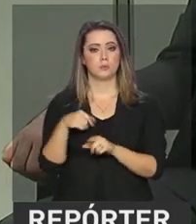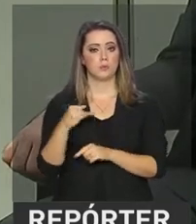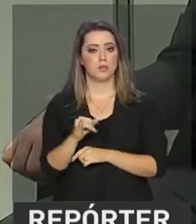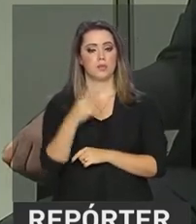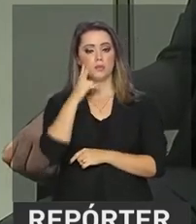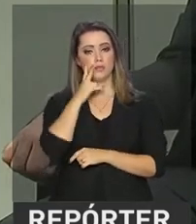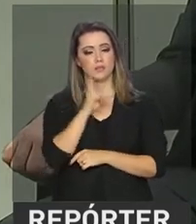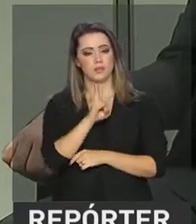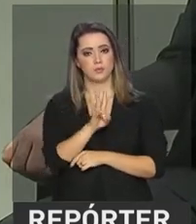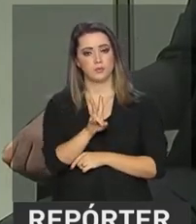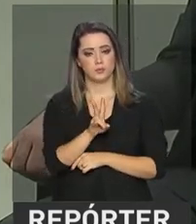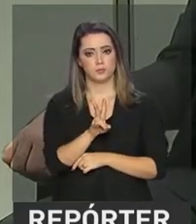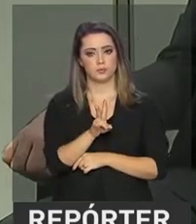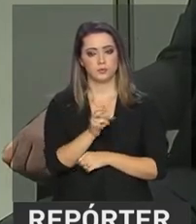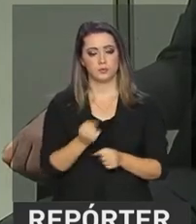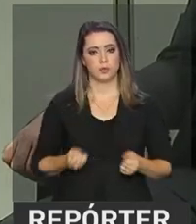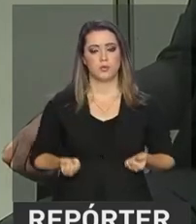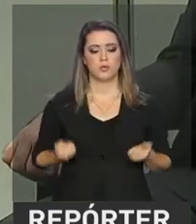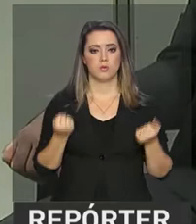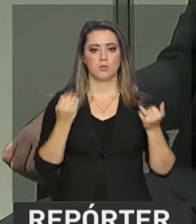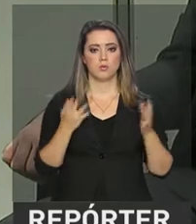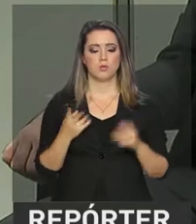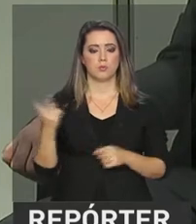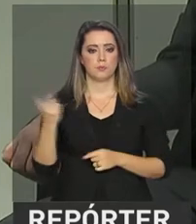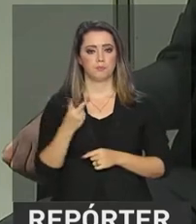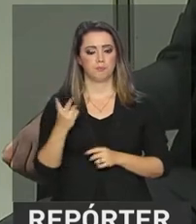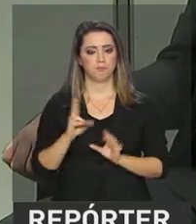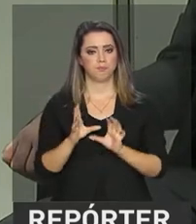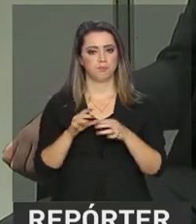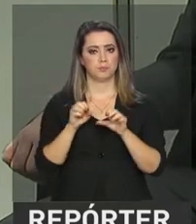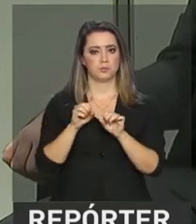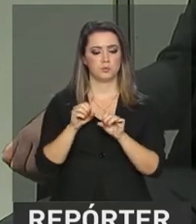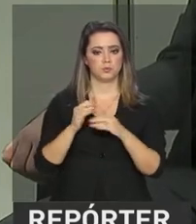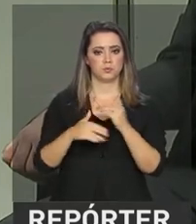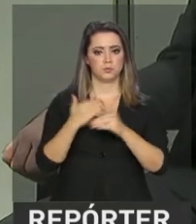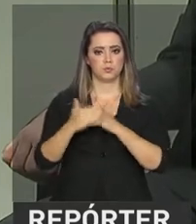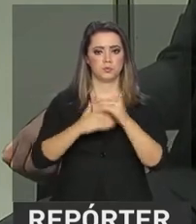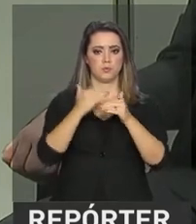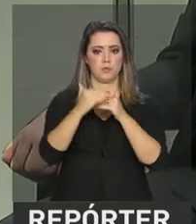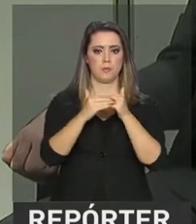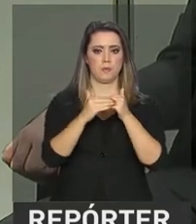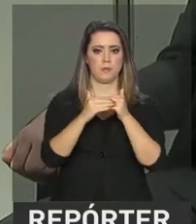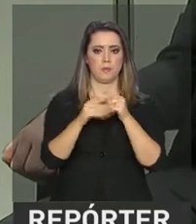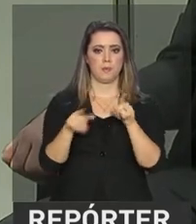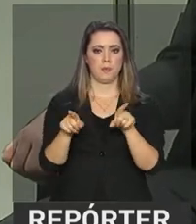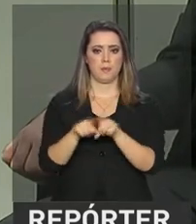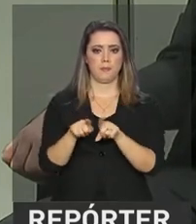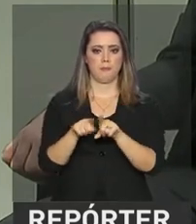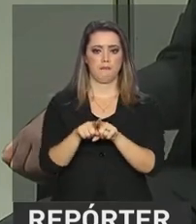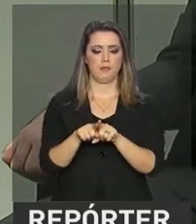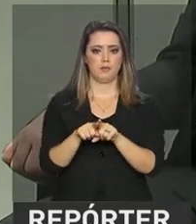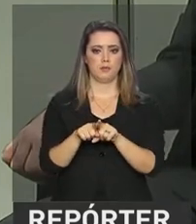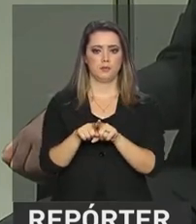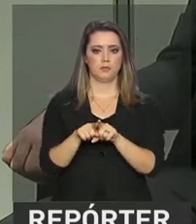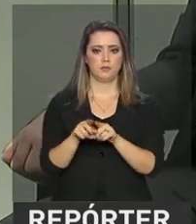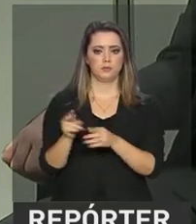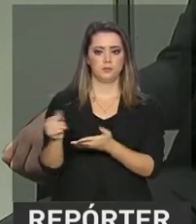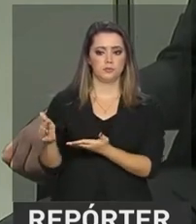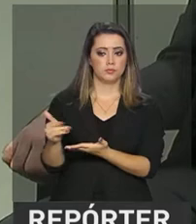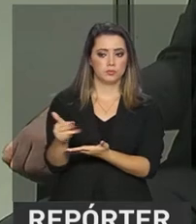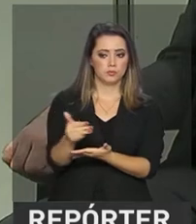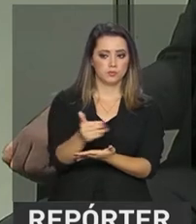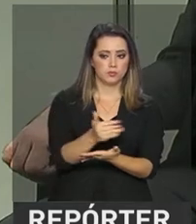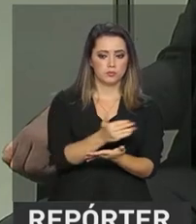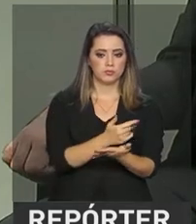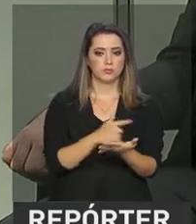você olhar, os gastos nessas duas áreas, eles estão crescendo também e os recursos